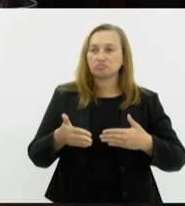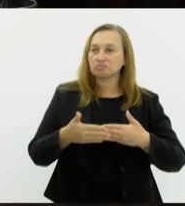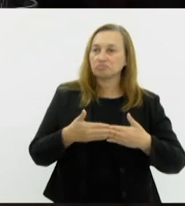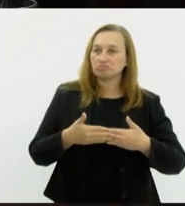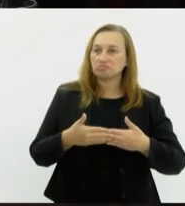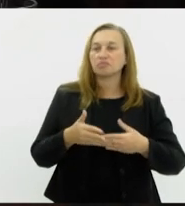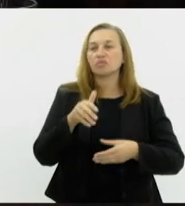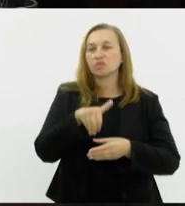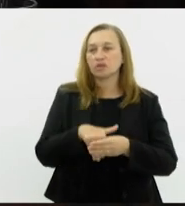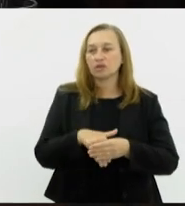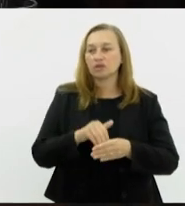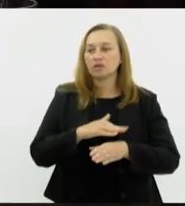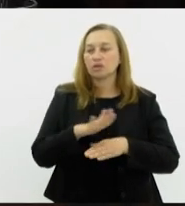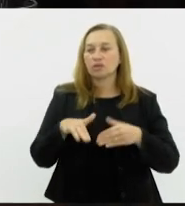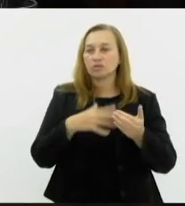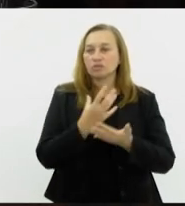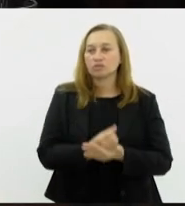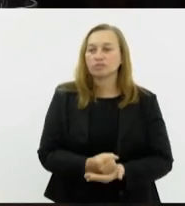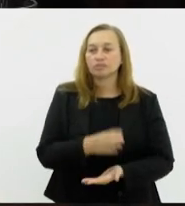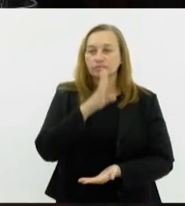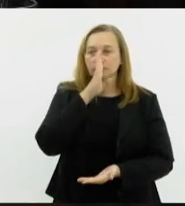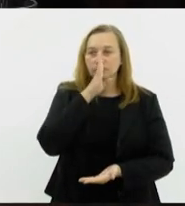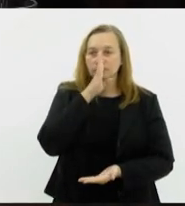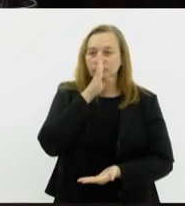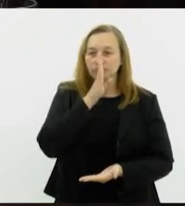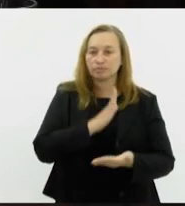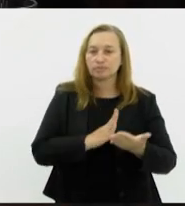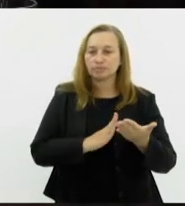em votação. Os senhores que aprovam